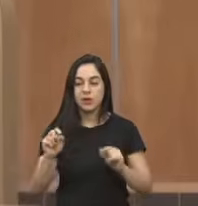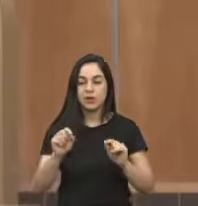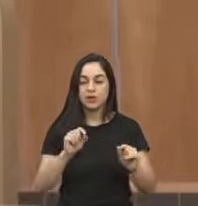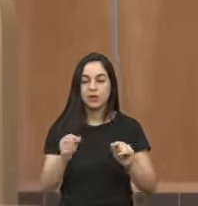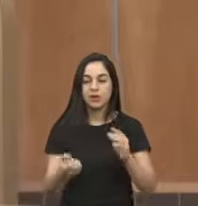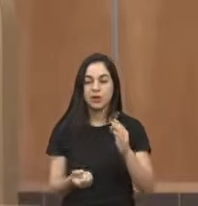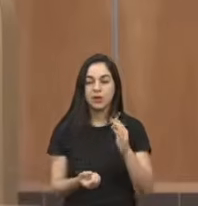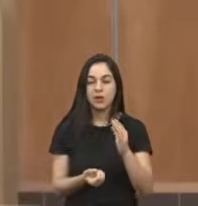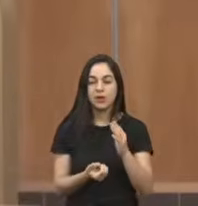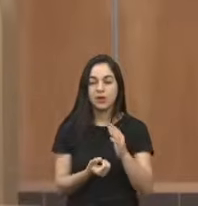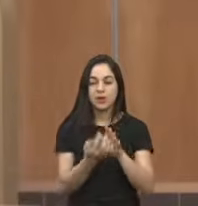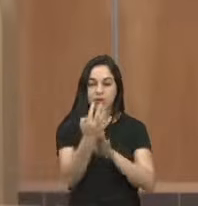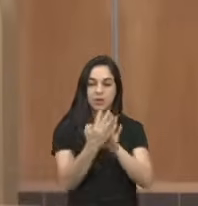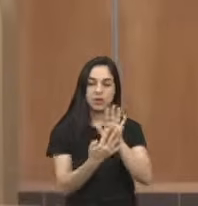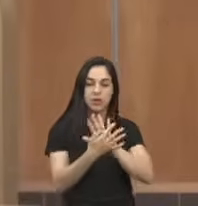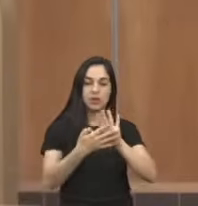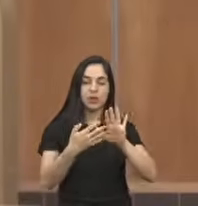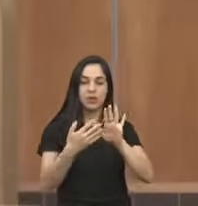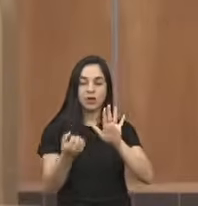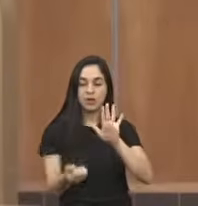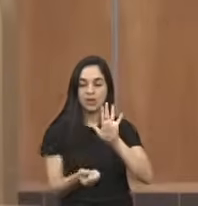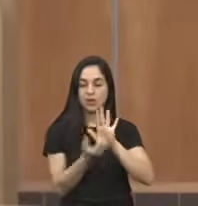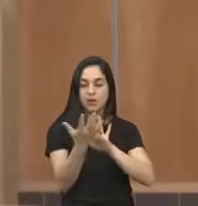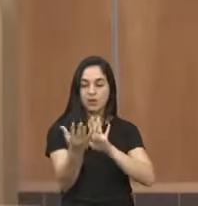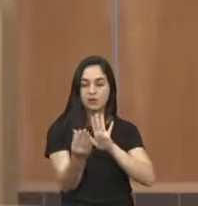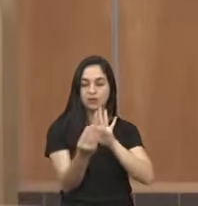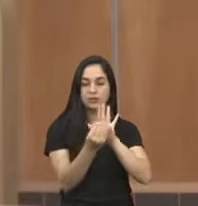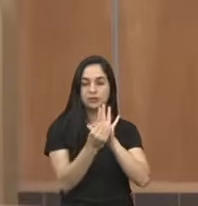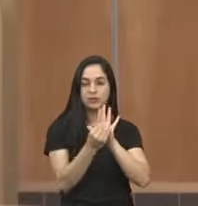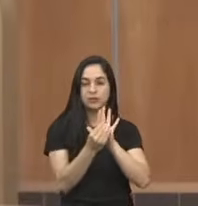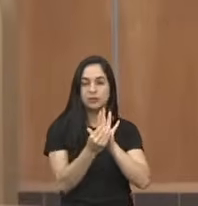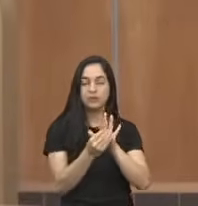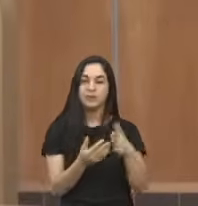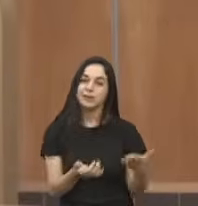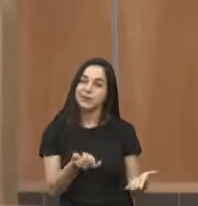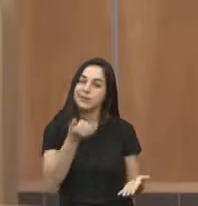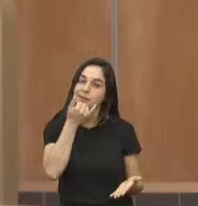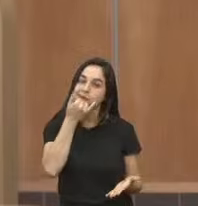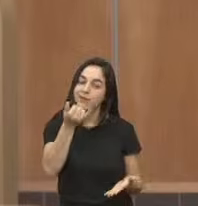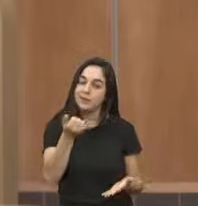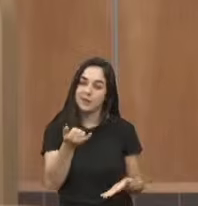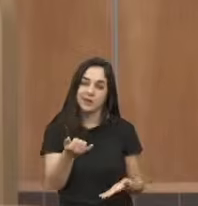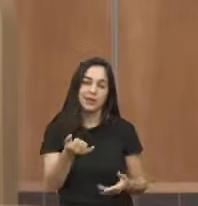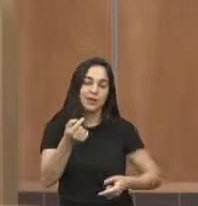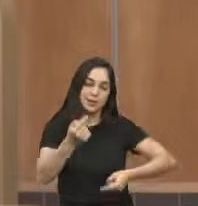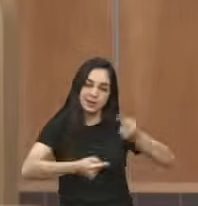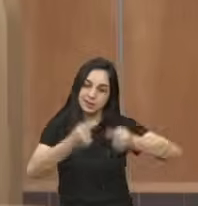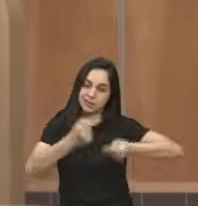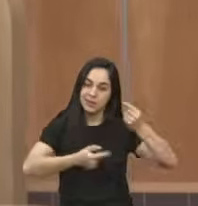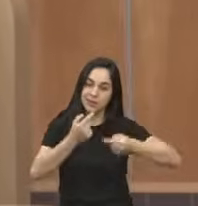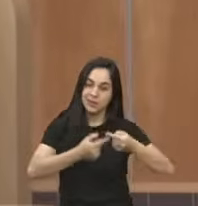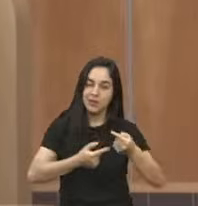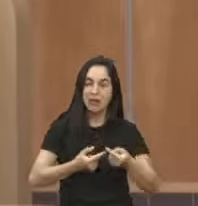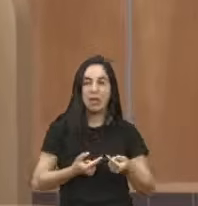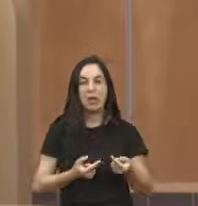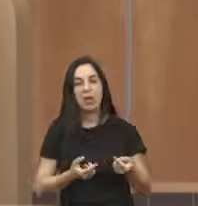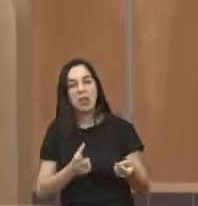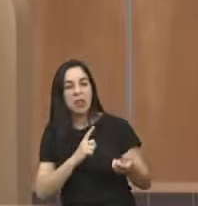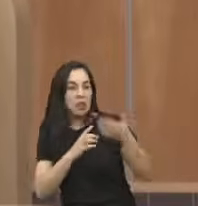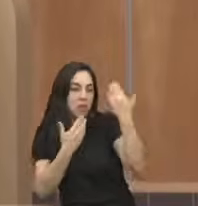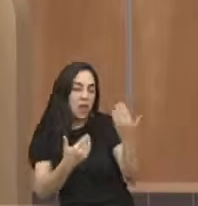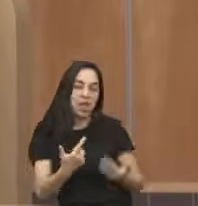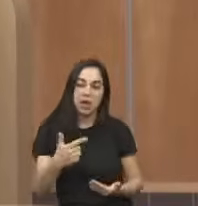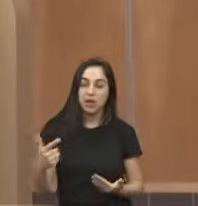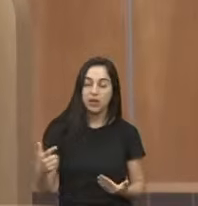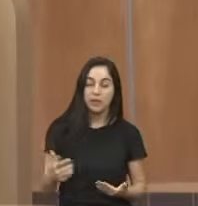o calendário oficial de Jacareí, e não para participar dessa discussão que dia que vai ser homenageado. Então, eu peço desculpa para vocês. Quero dizer aqui